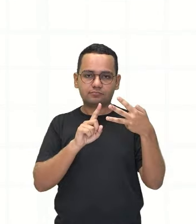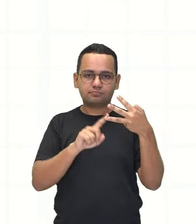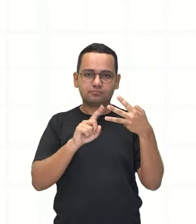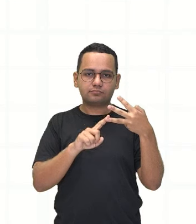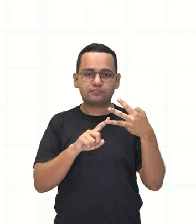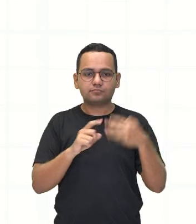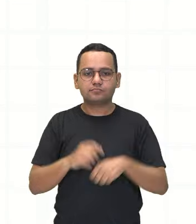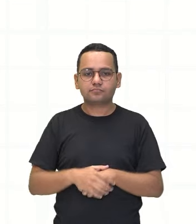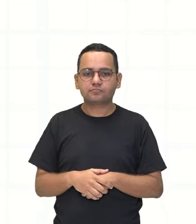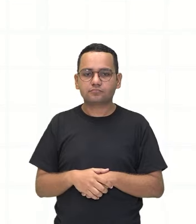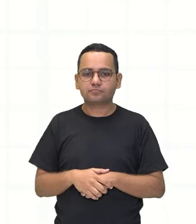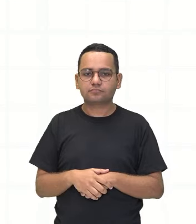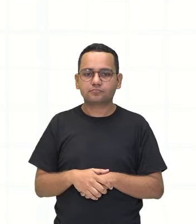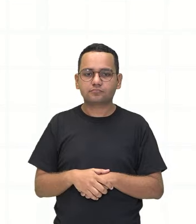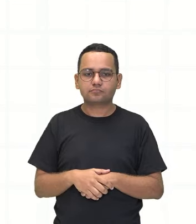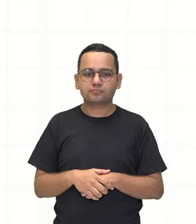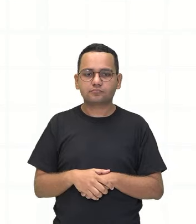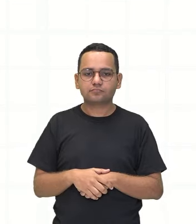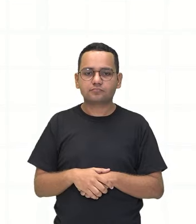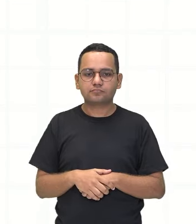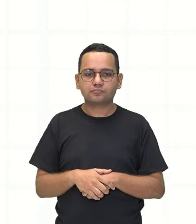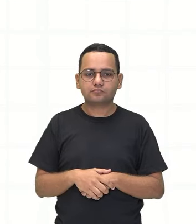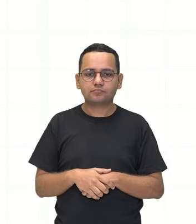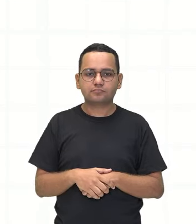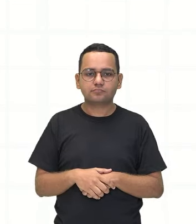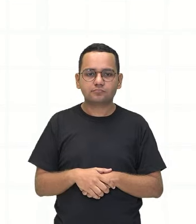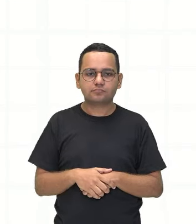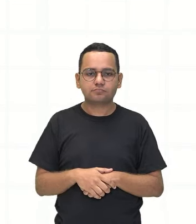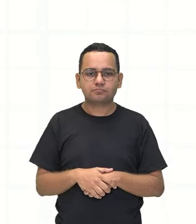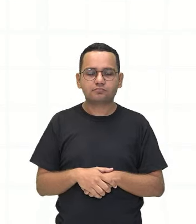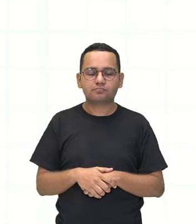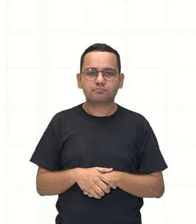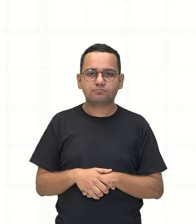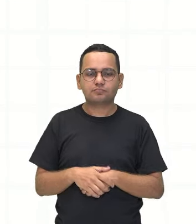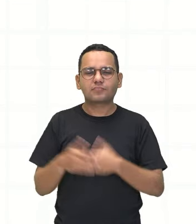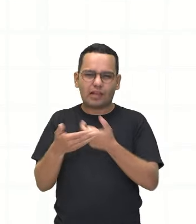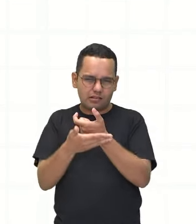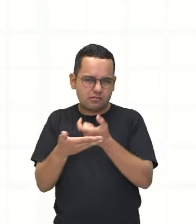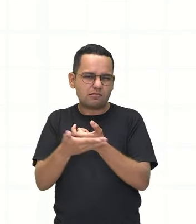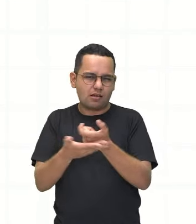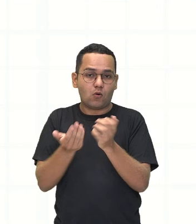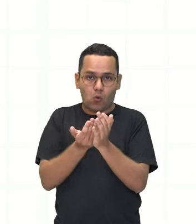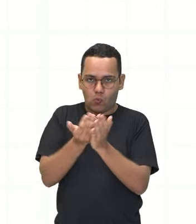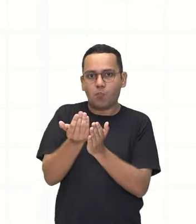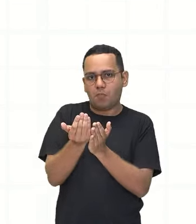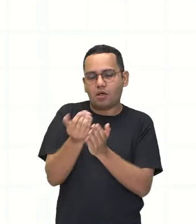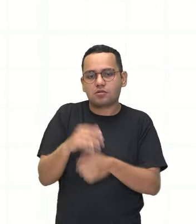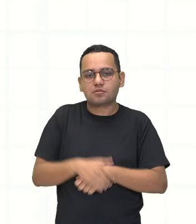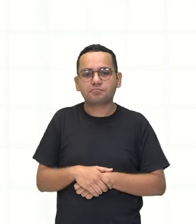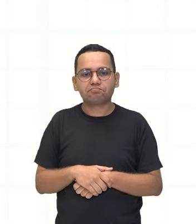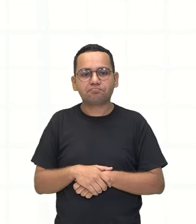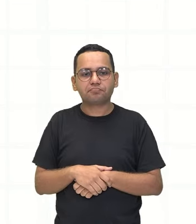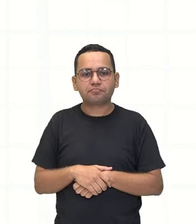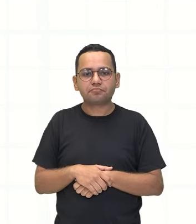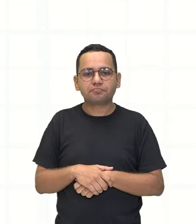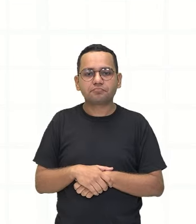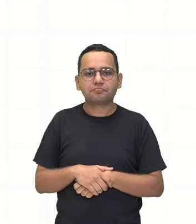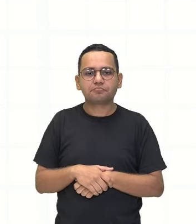primitivos também são formados por uma única palavra, né? E o derivado ele vai ser